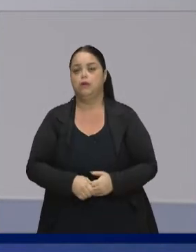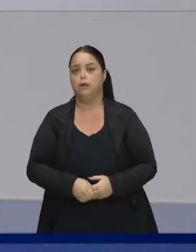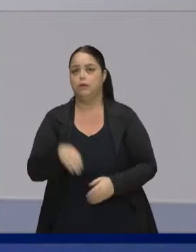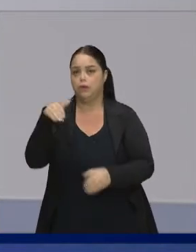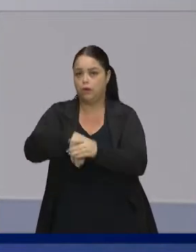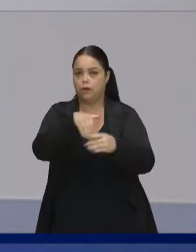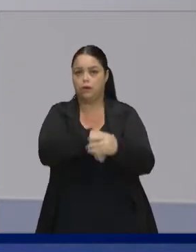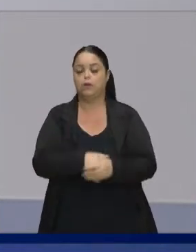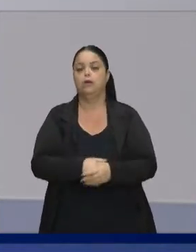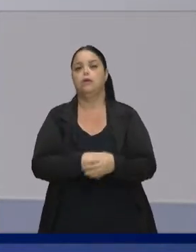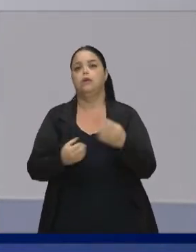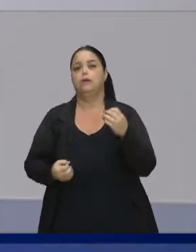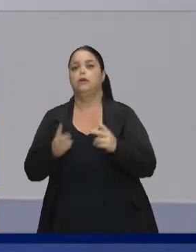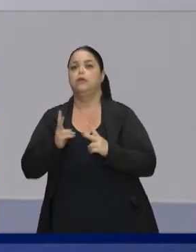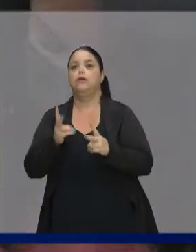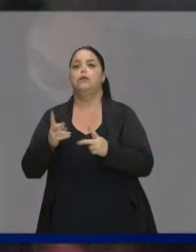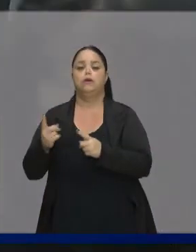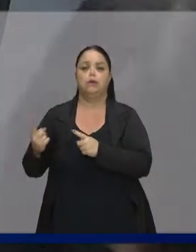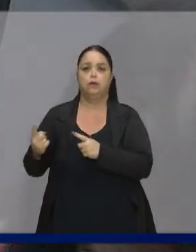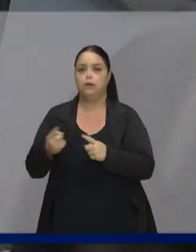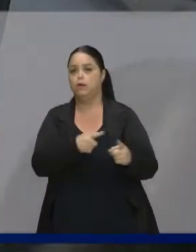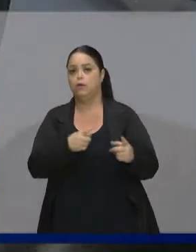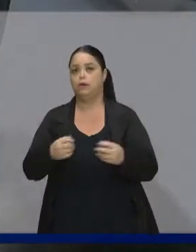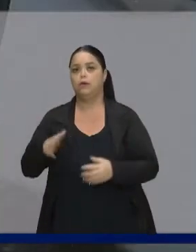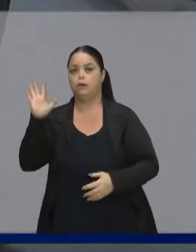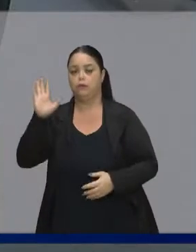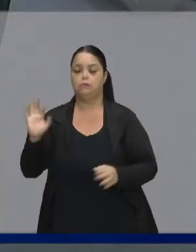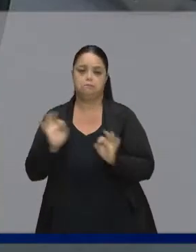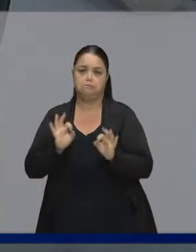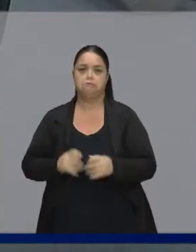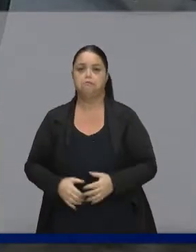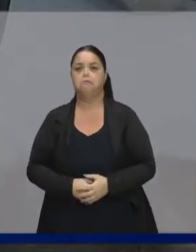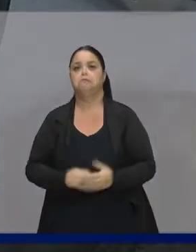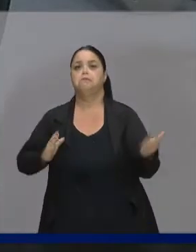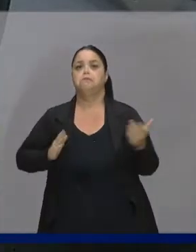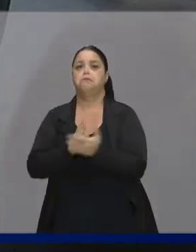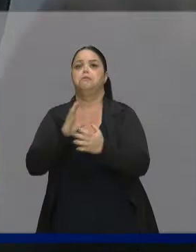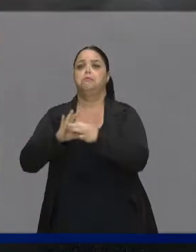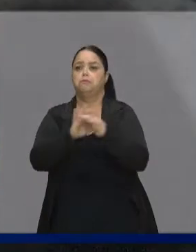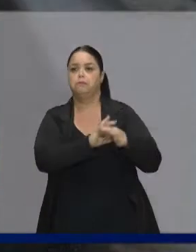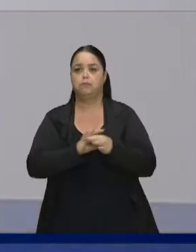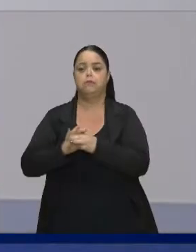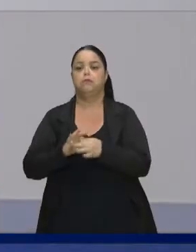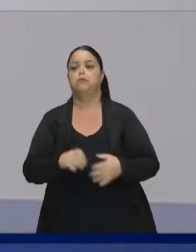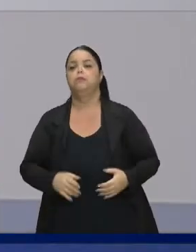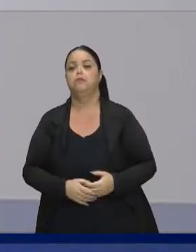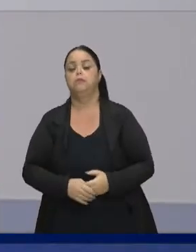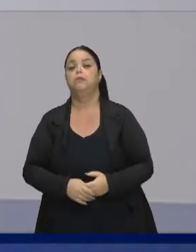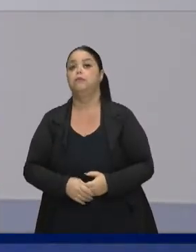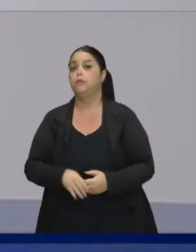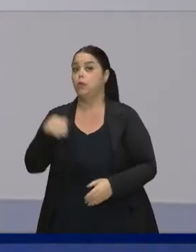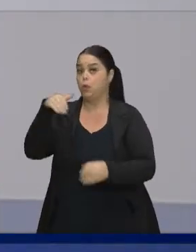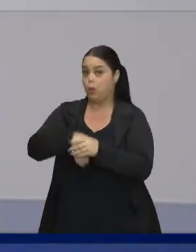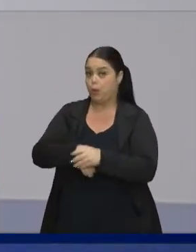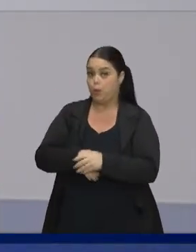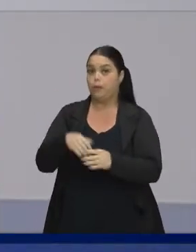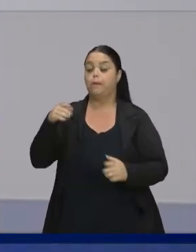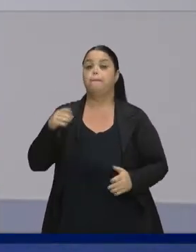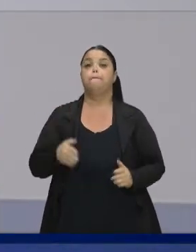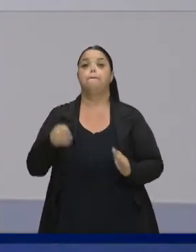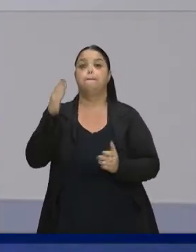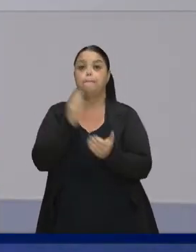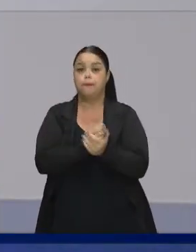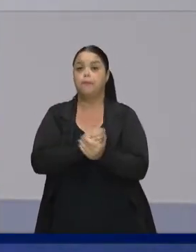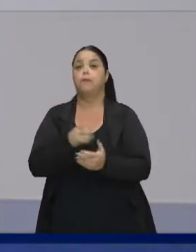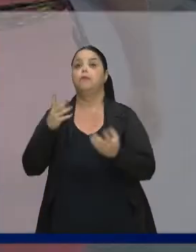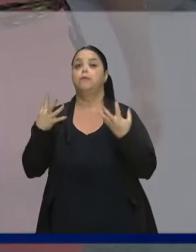emenda. Vereador Salvador, permanece em comissão. Contrários manifestam. Sem manifestações. Emenda número 1, aprovada por unanimidade. Em votação, o processo. Vereador Salvador, permanece